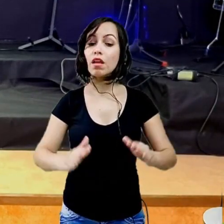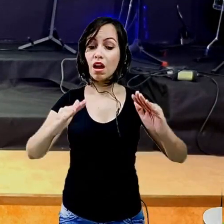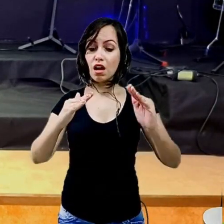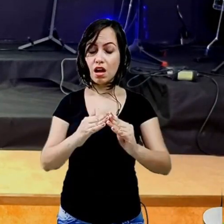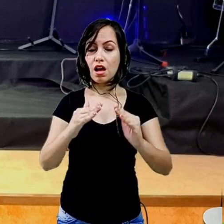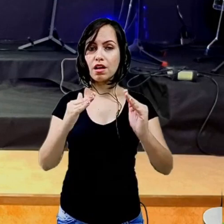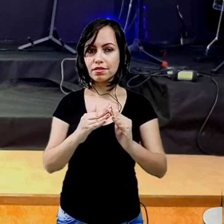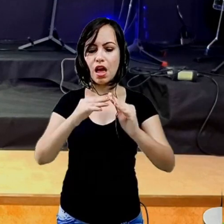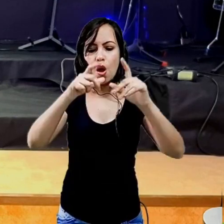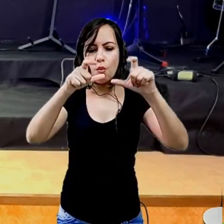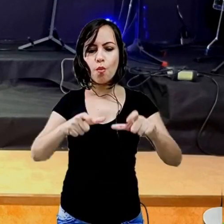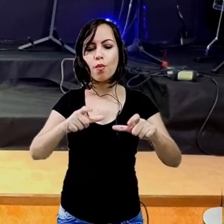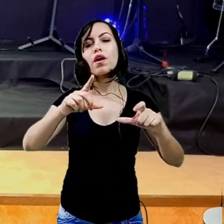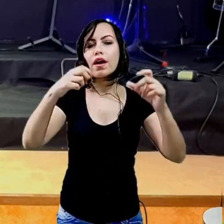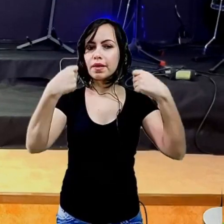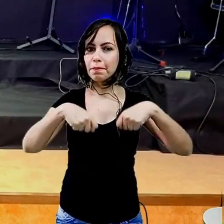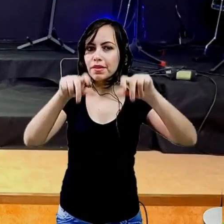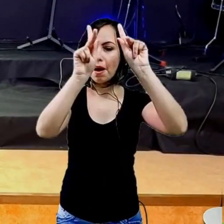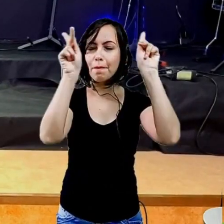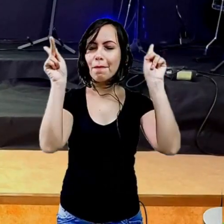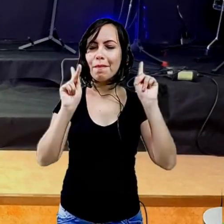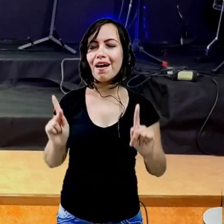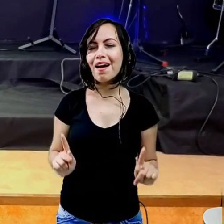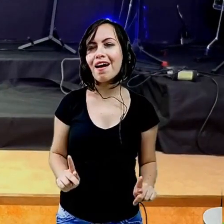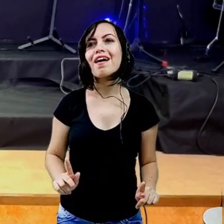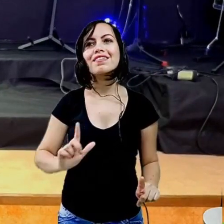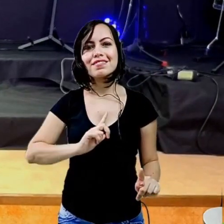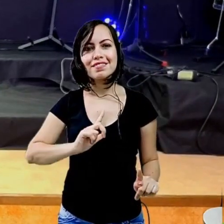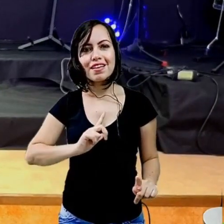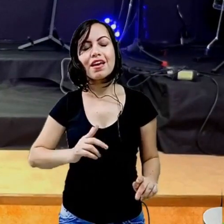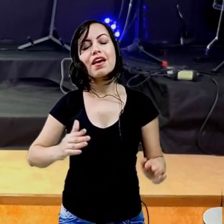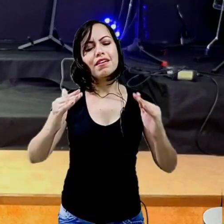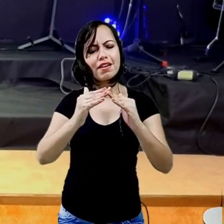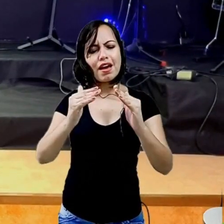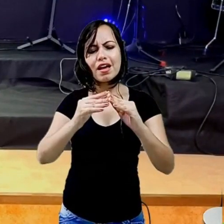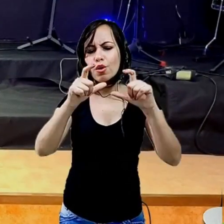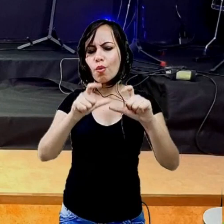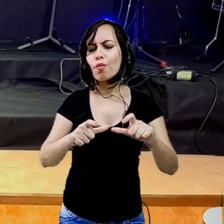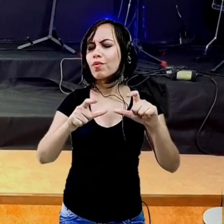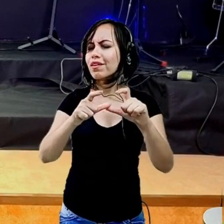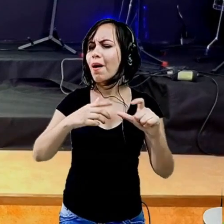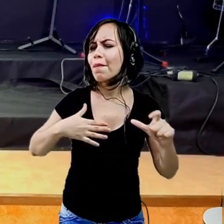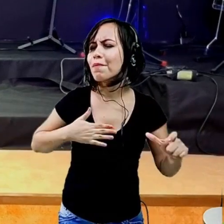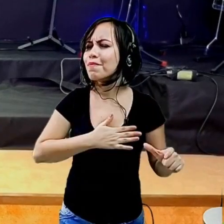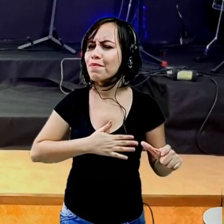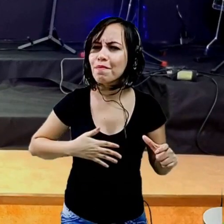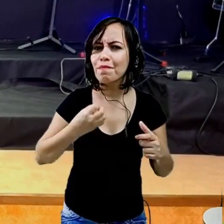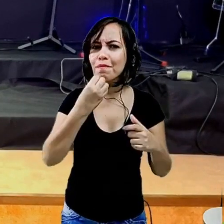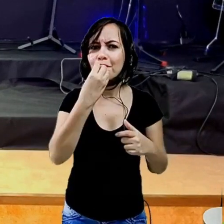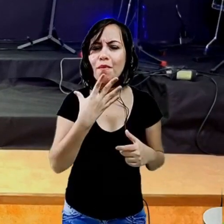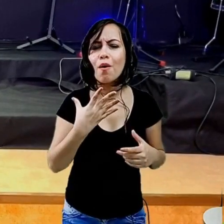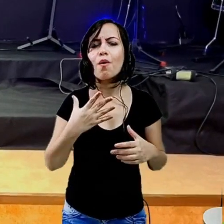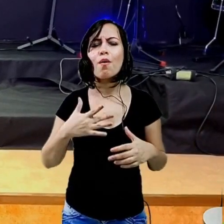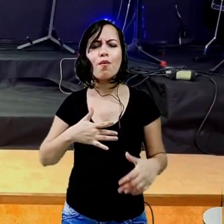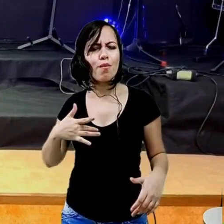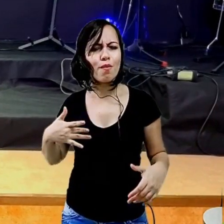Casa é um lugar de paz, casa é um lugar agradável, casa é um lugar